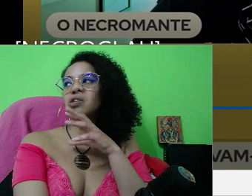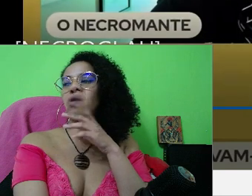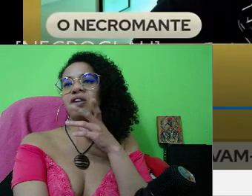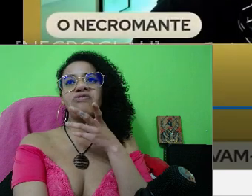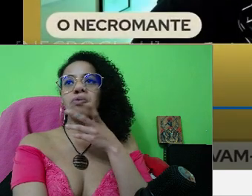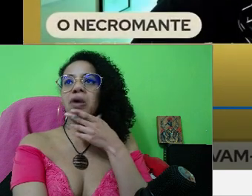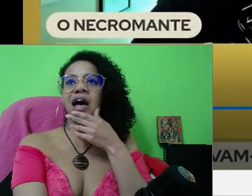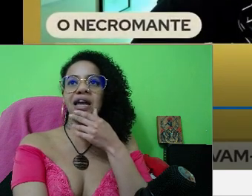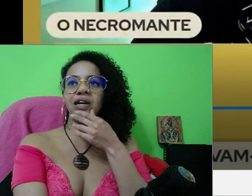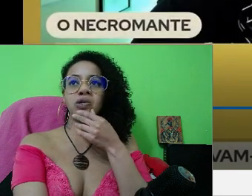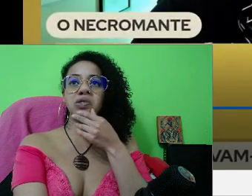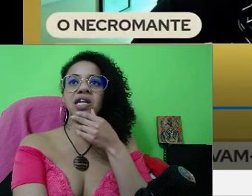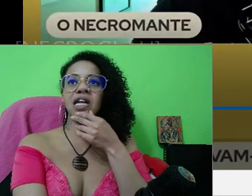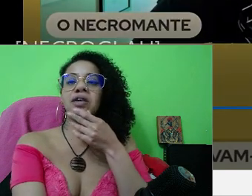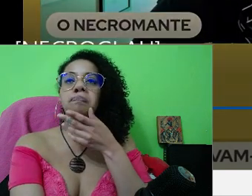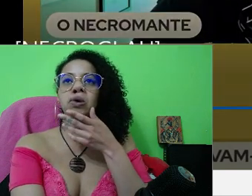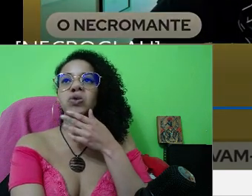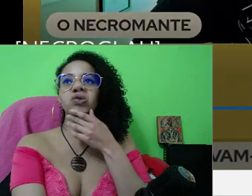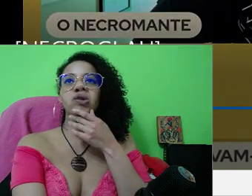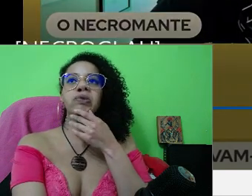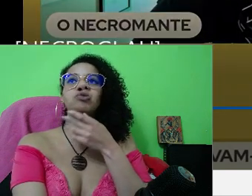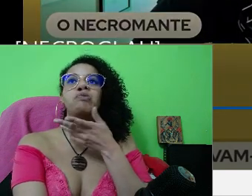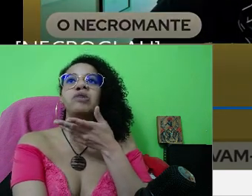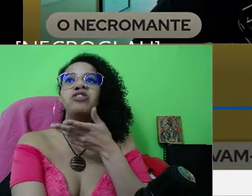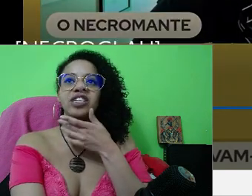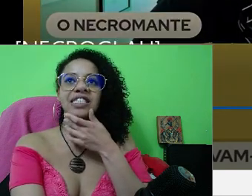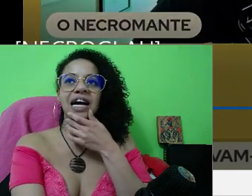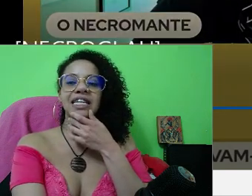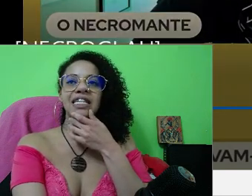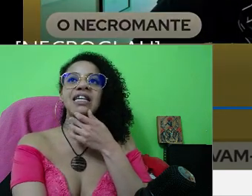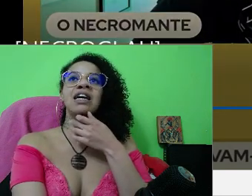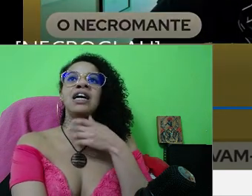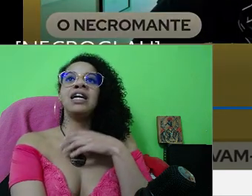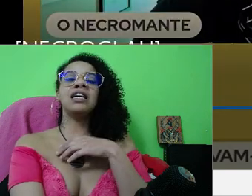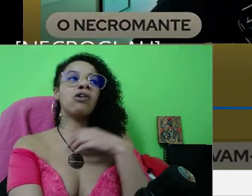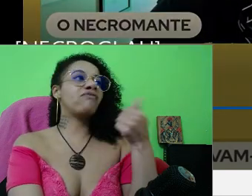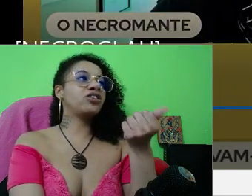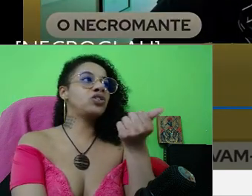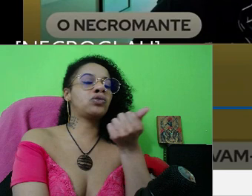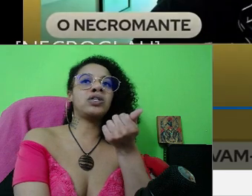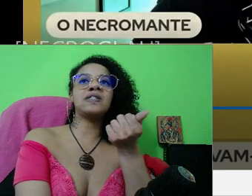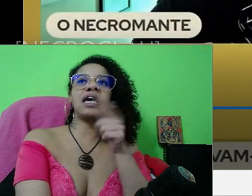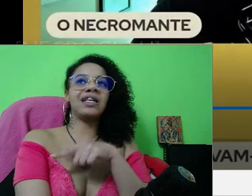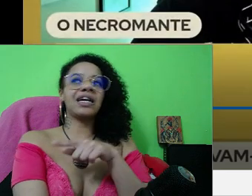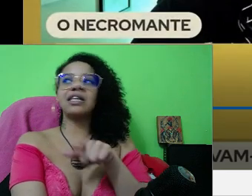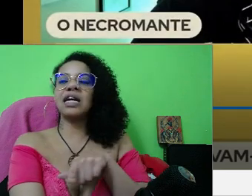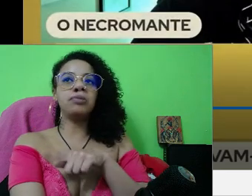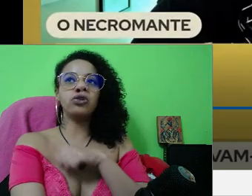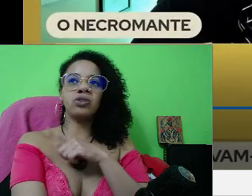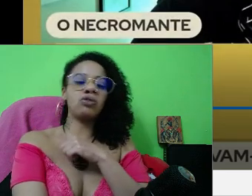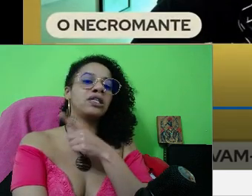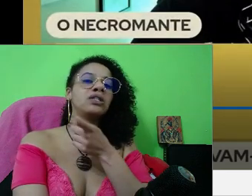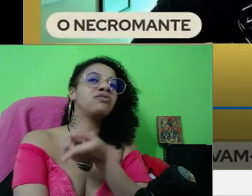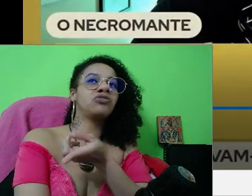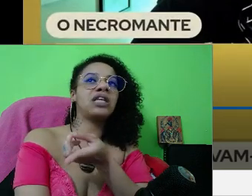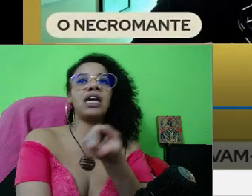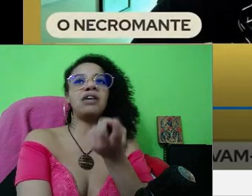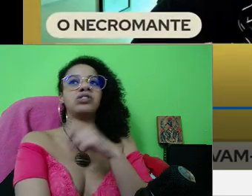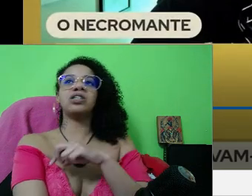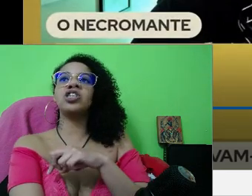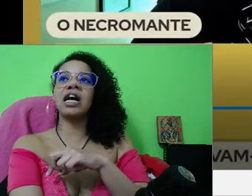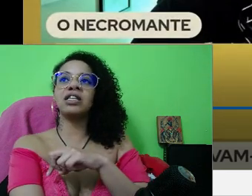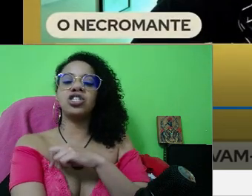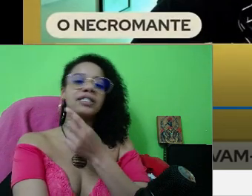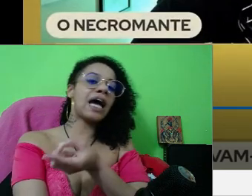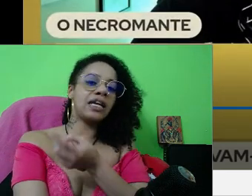assim que eu olho falo cara eu não sei porque ponto eu posso me manifestar aqui e alguém vai distorcer e daqui 10 minutos eu tô mandando se